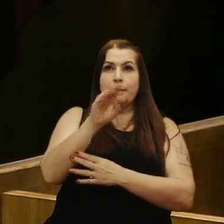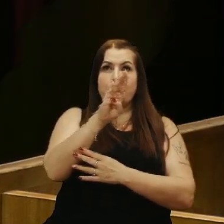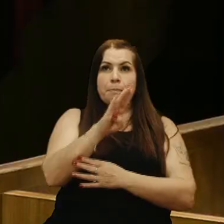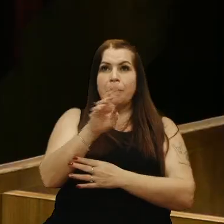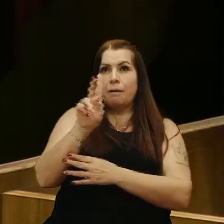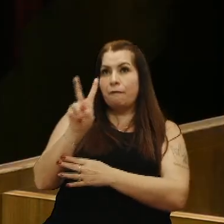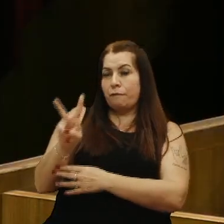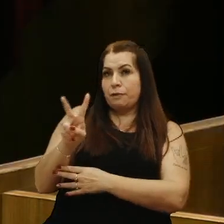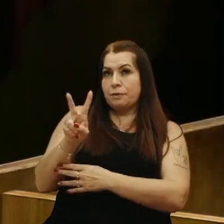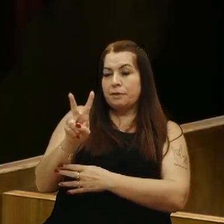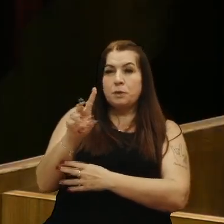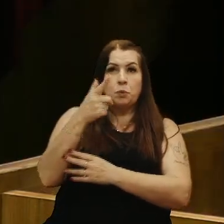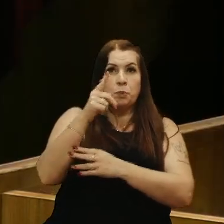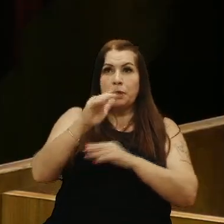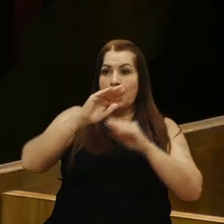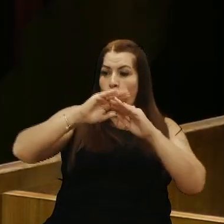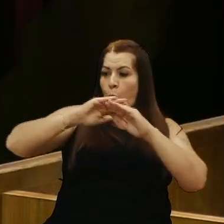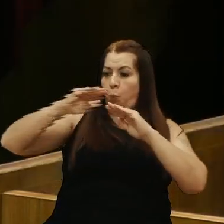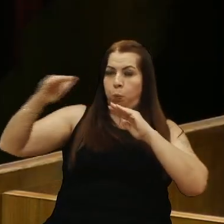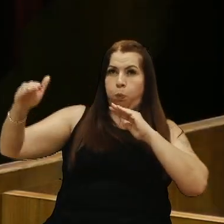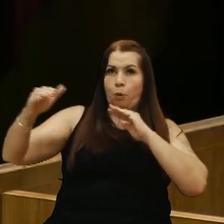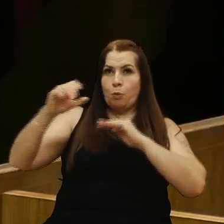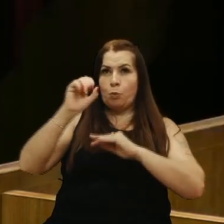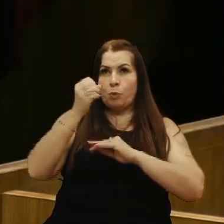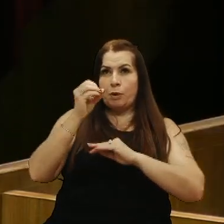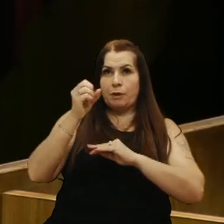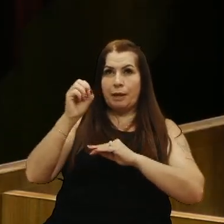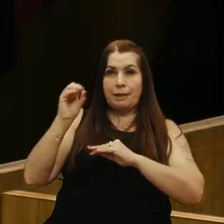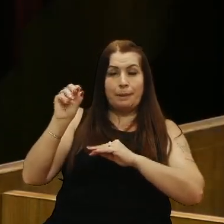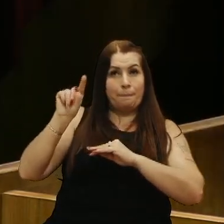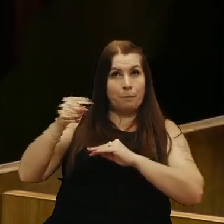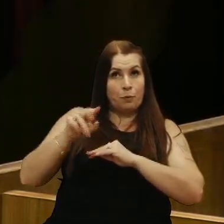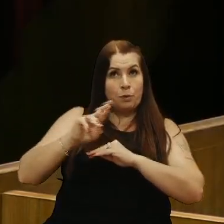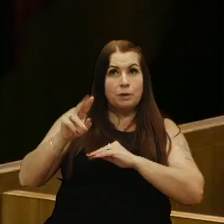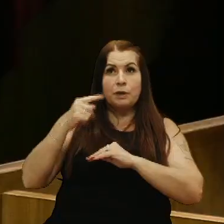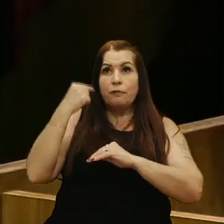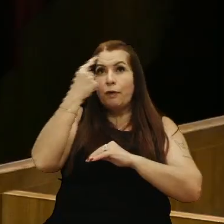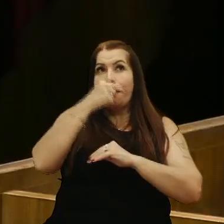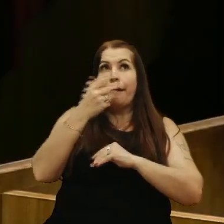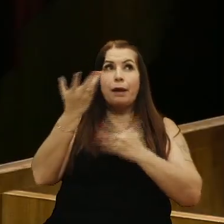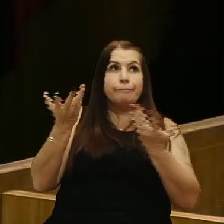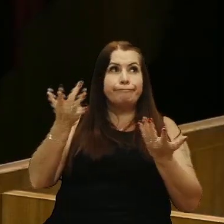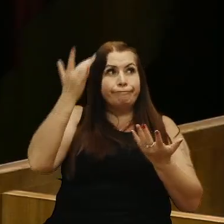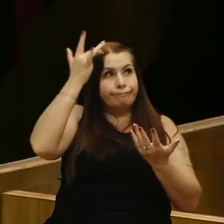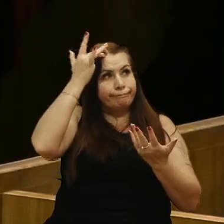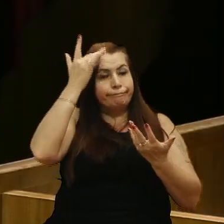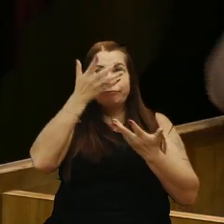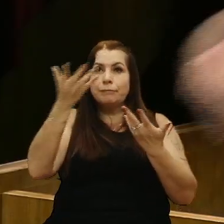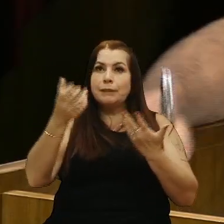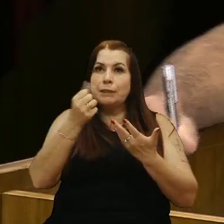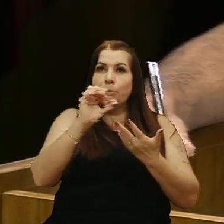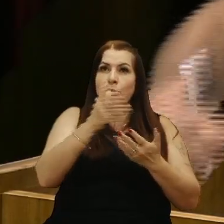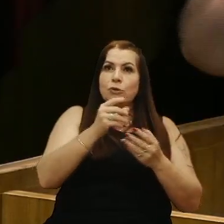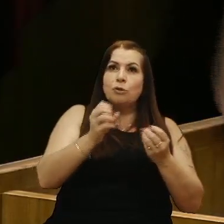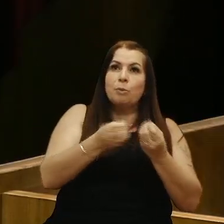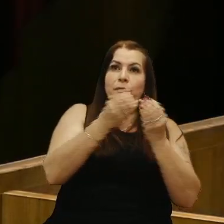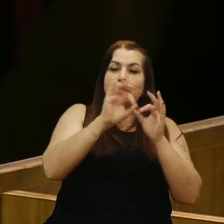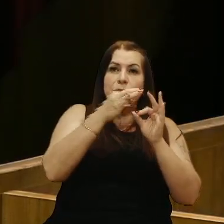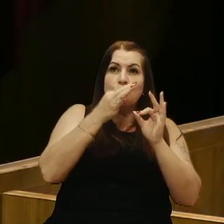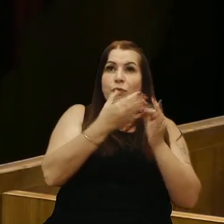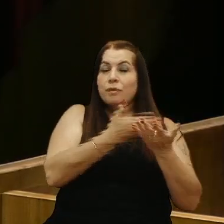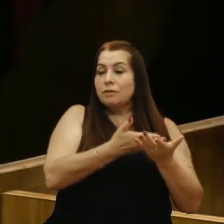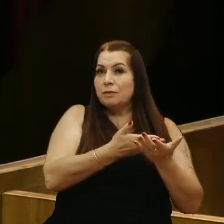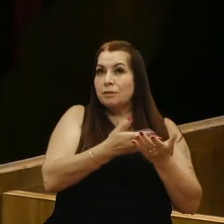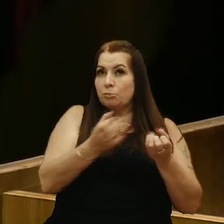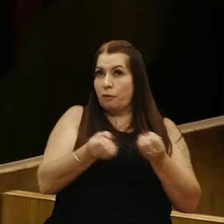que não tem uma cobertura na UBS, que custa R$80 mil. Com que cara que eu vou olhar se eu votar 6 milhões de reais para a Festa da Uva? Uma